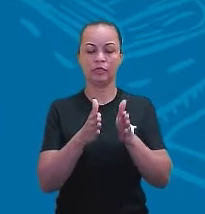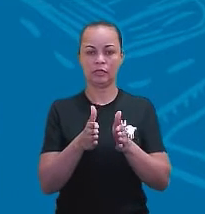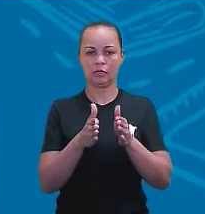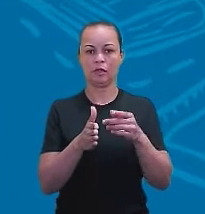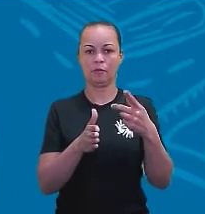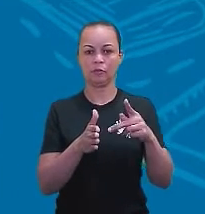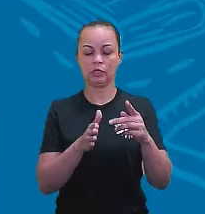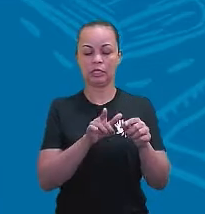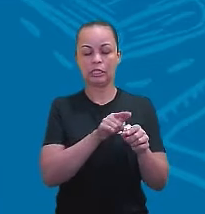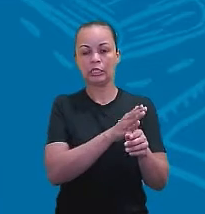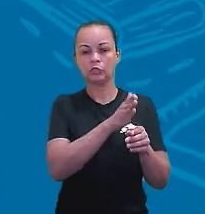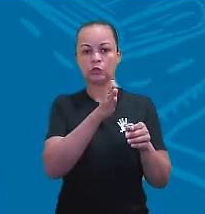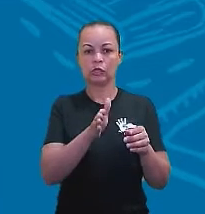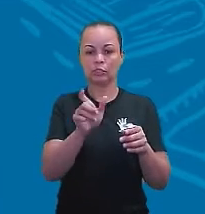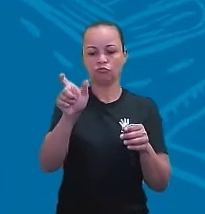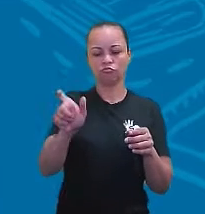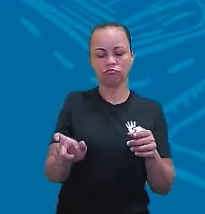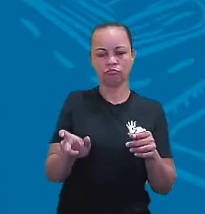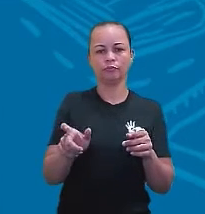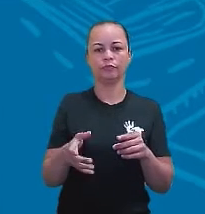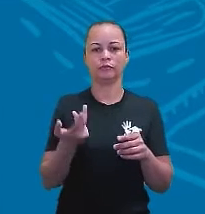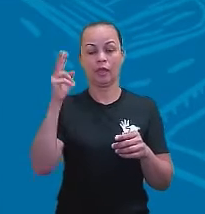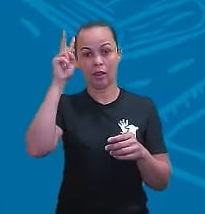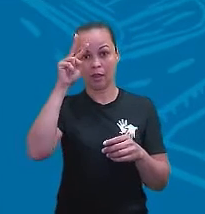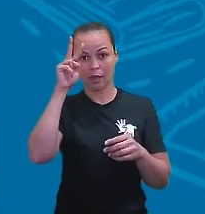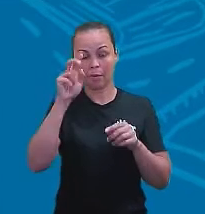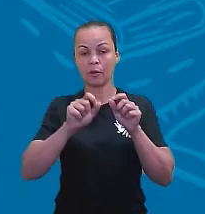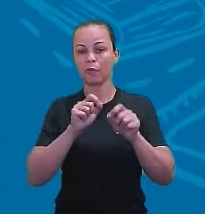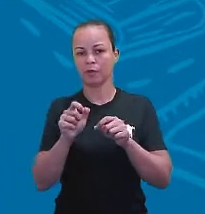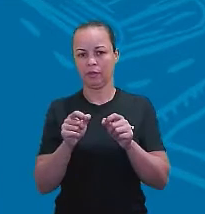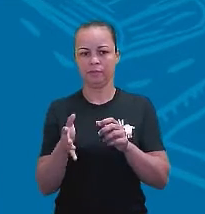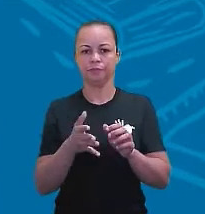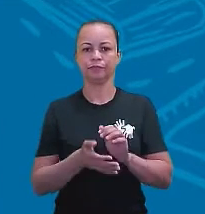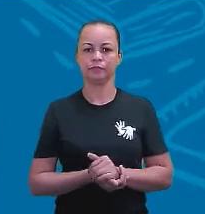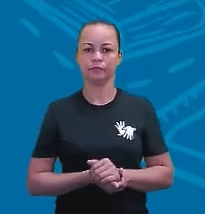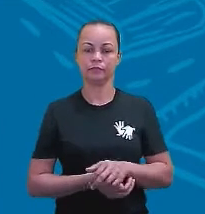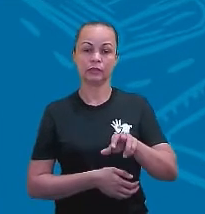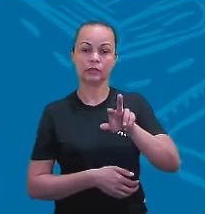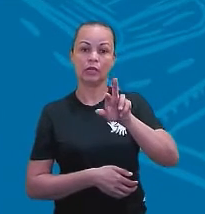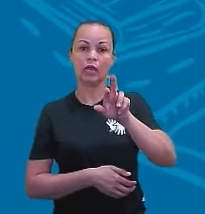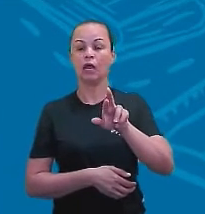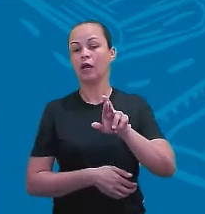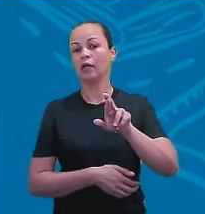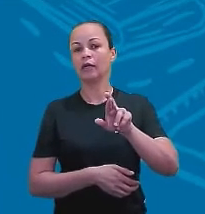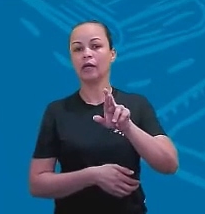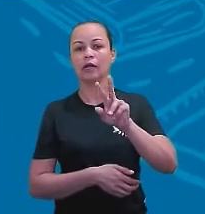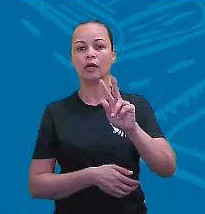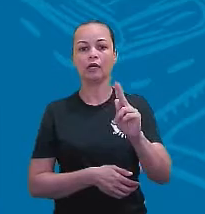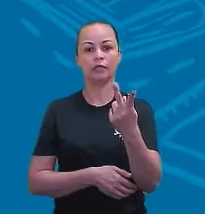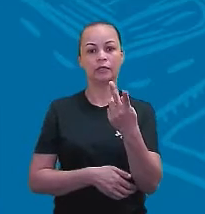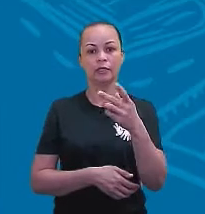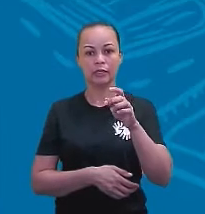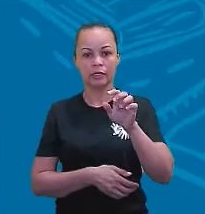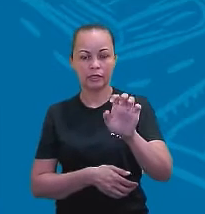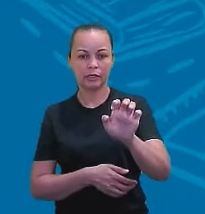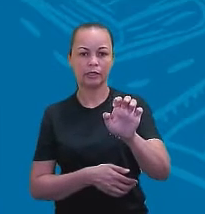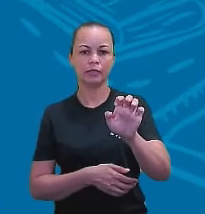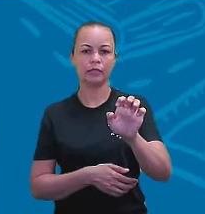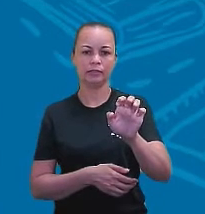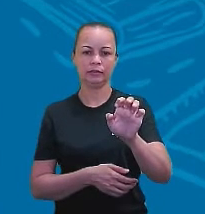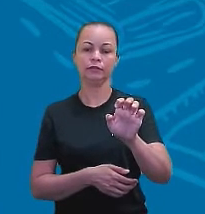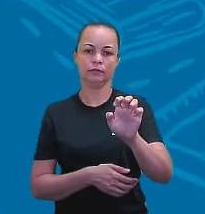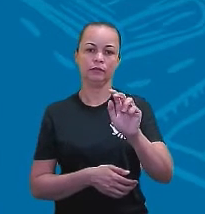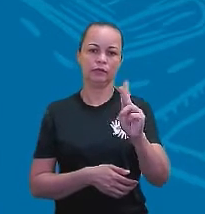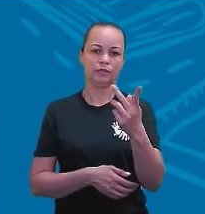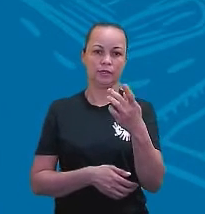posicionado depois do sujeito. Lembra, o sujeito, he, que significa aí ele